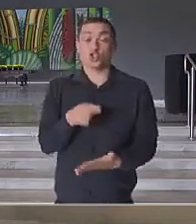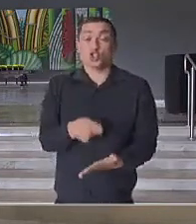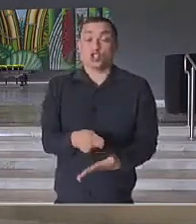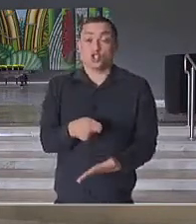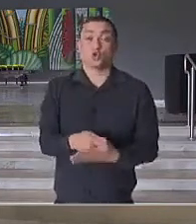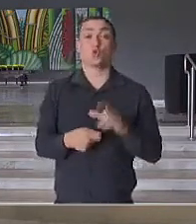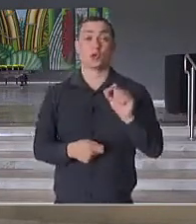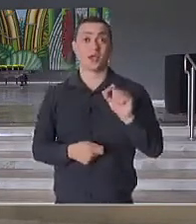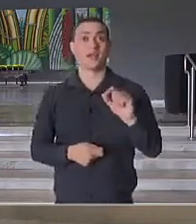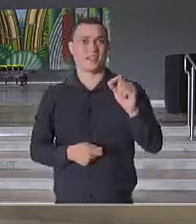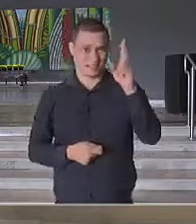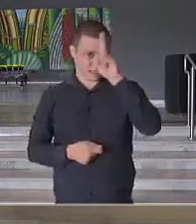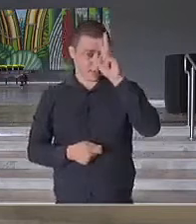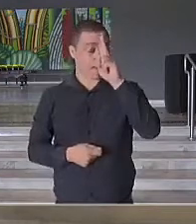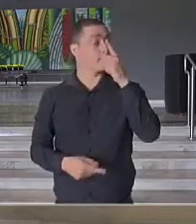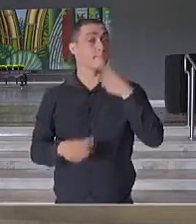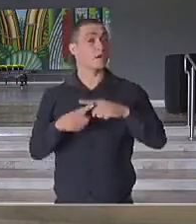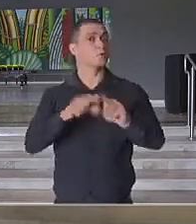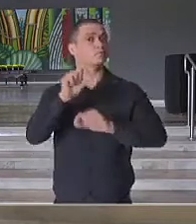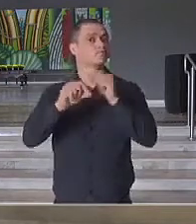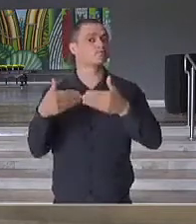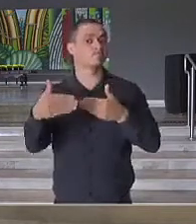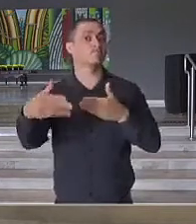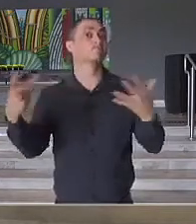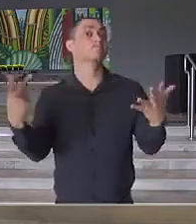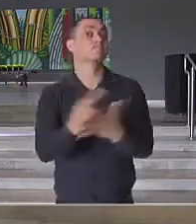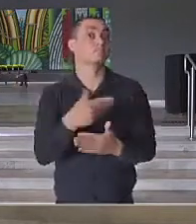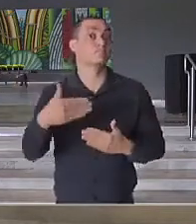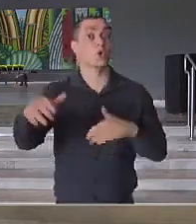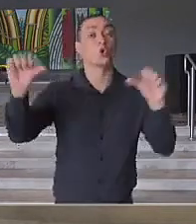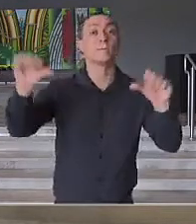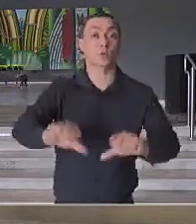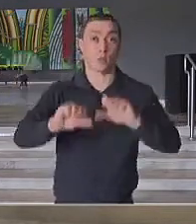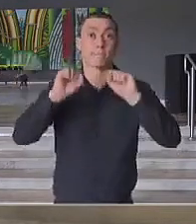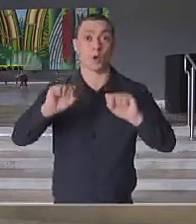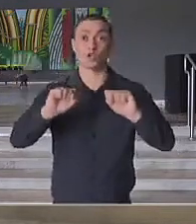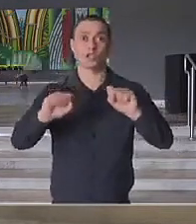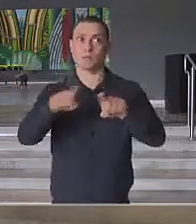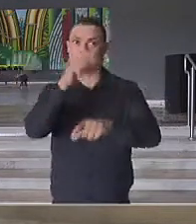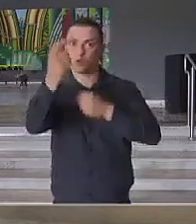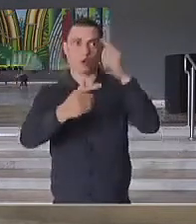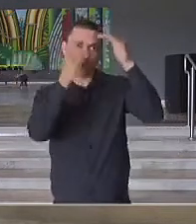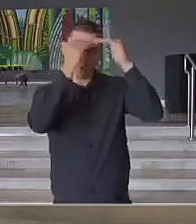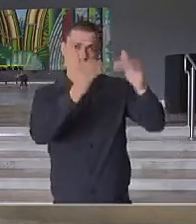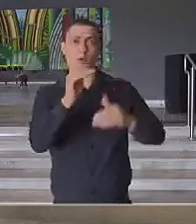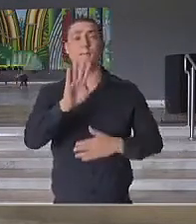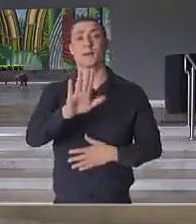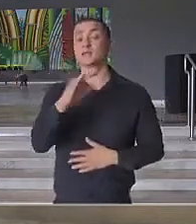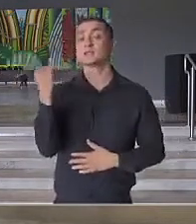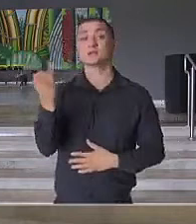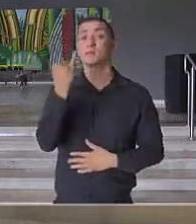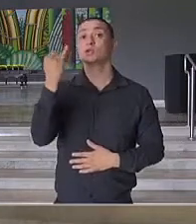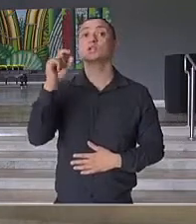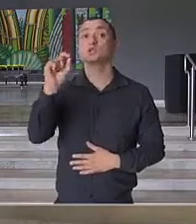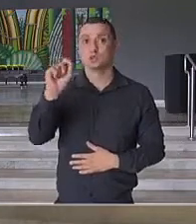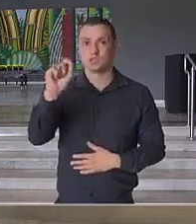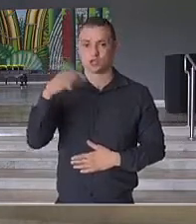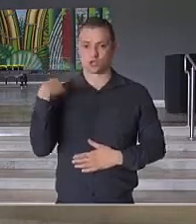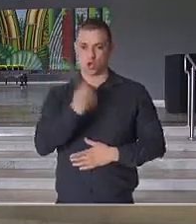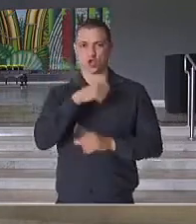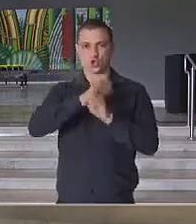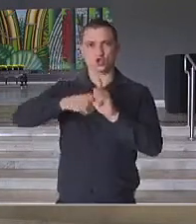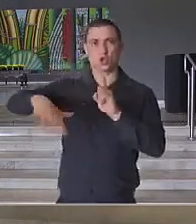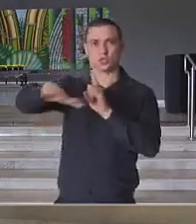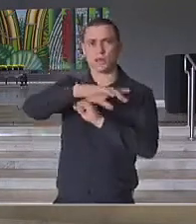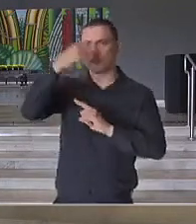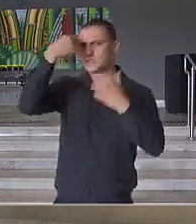dura, já exatamente prevendo que poderia haver piora e descumprimento também. Mas é importante a gente, como sociedade,